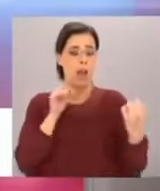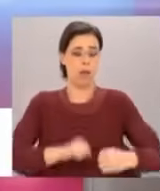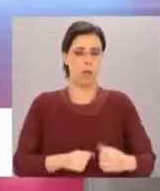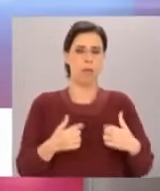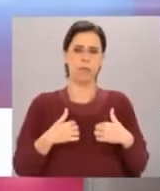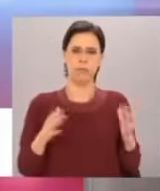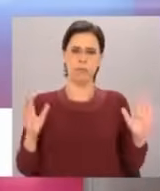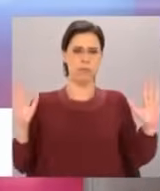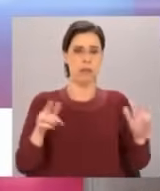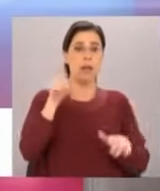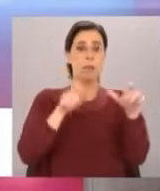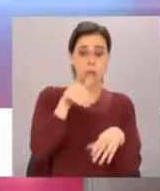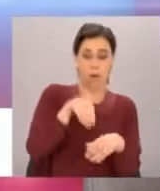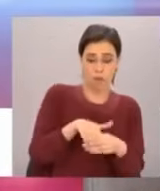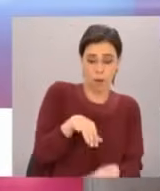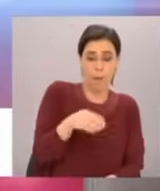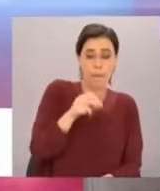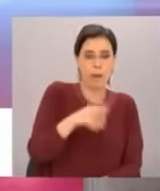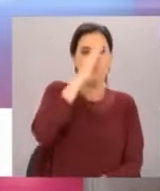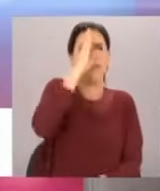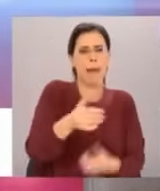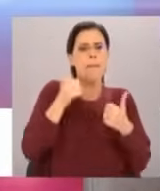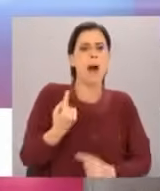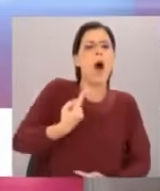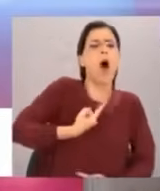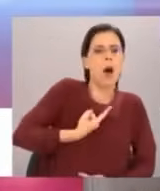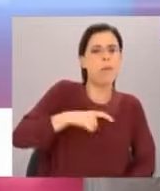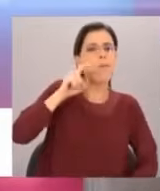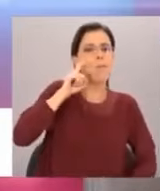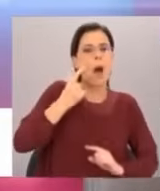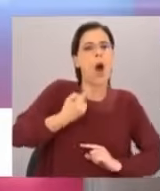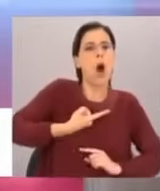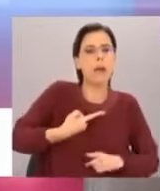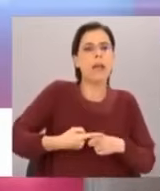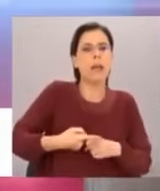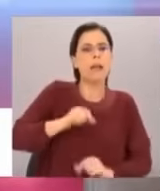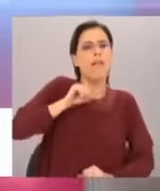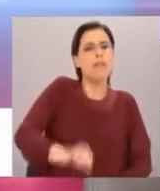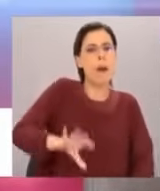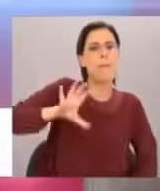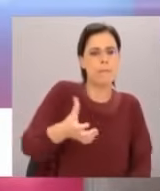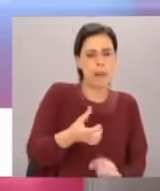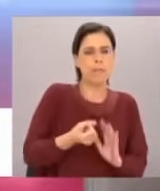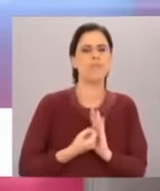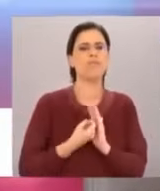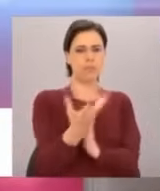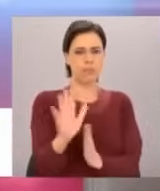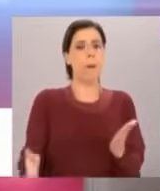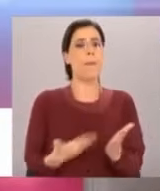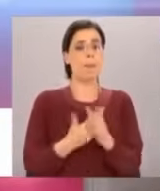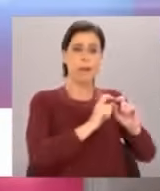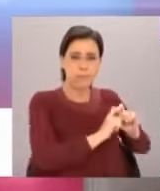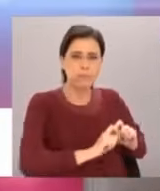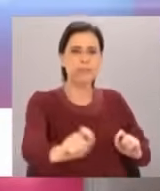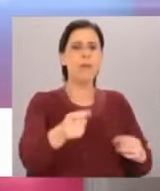cor forma alguma os eleitores do Pânico conhecem bem aquilo tem sido a defesa do pai dos interesses do país apresentámos várias propostas ao longo